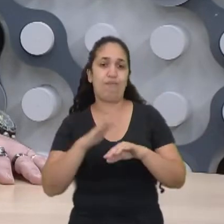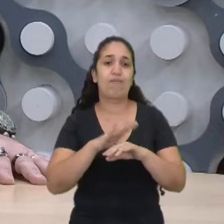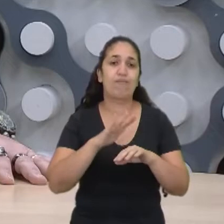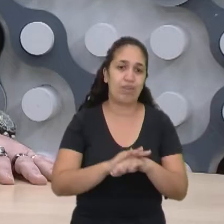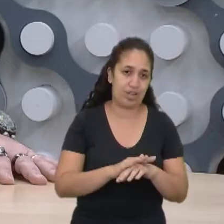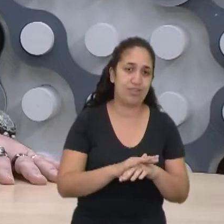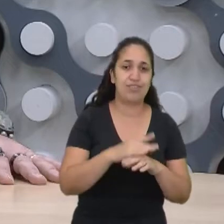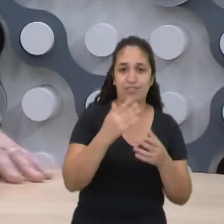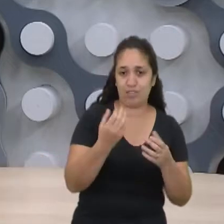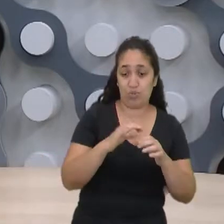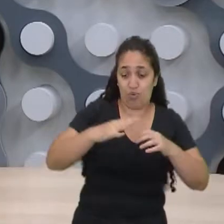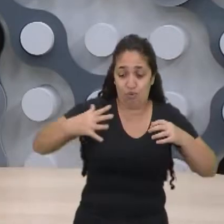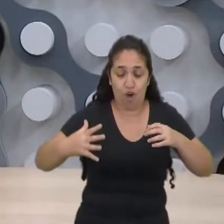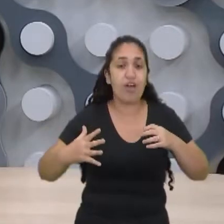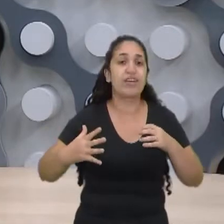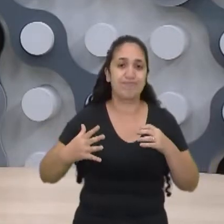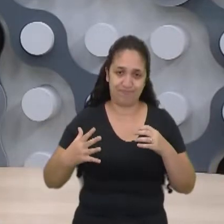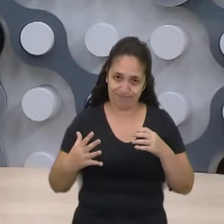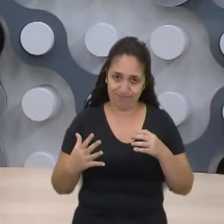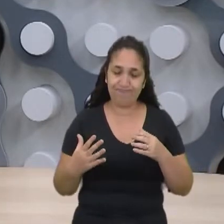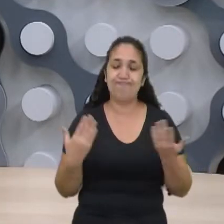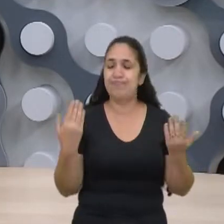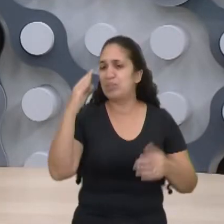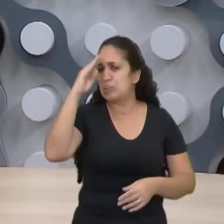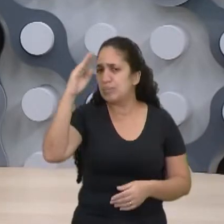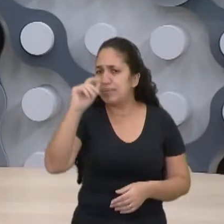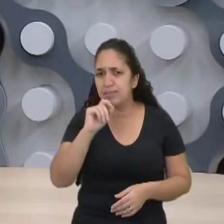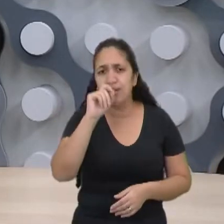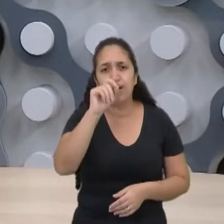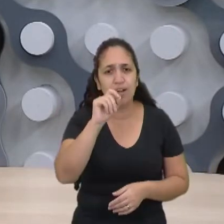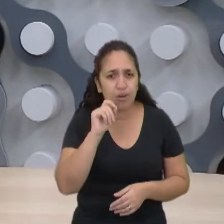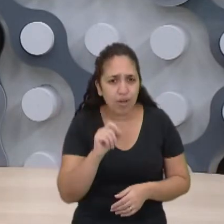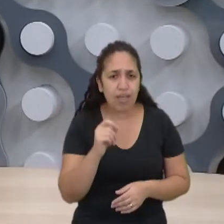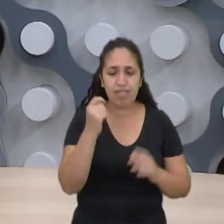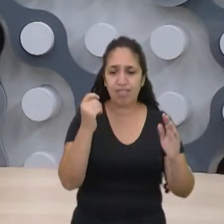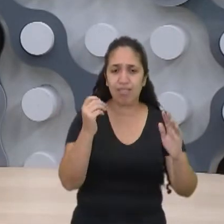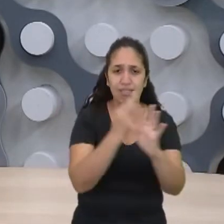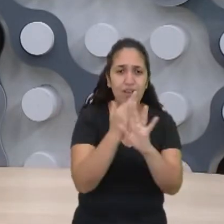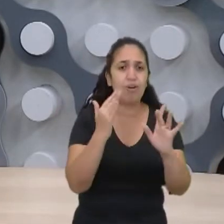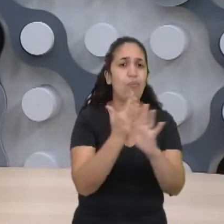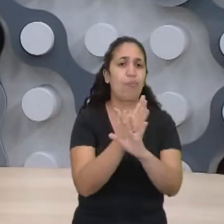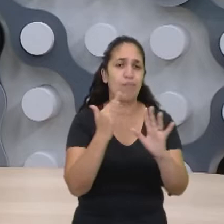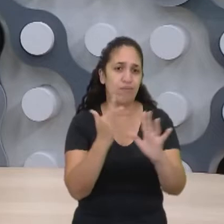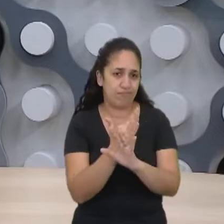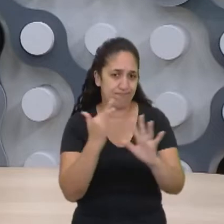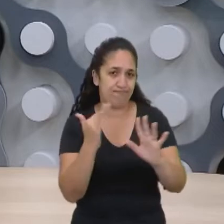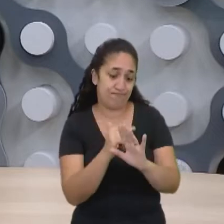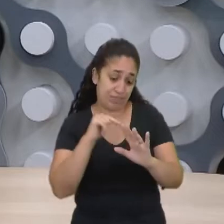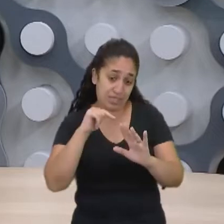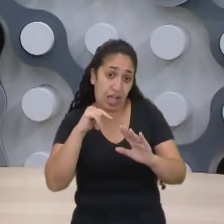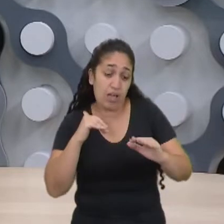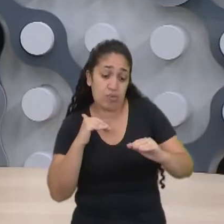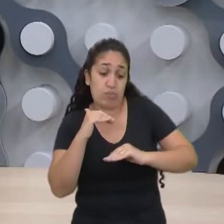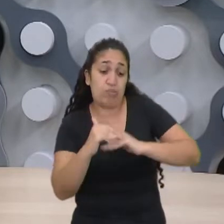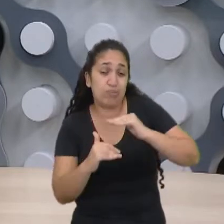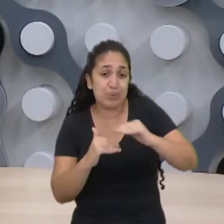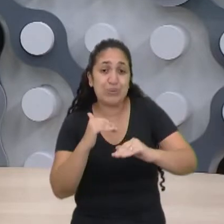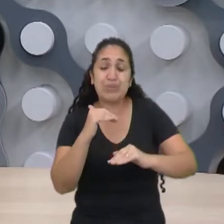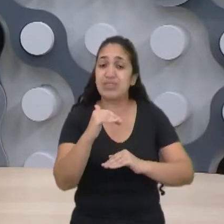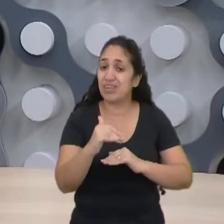desastres antrópicos, né, principalmente aí quando falamos aí na urbanização, que é um processo aí que vem